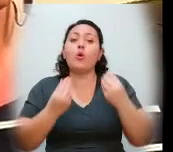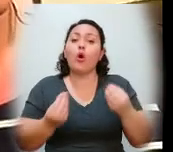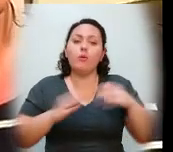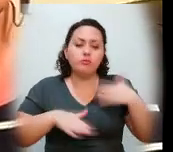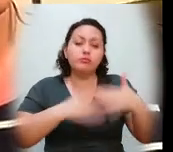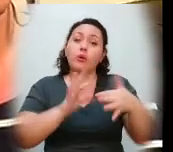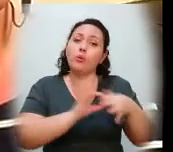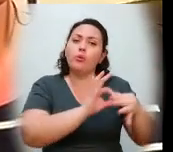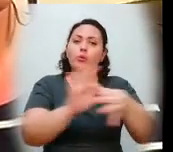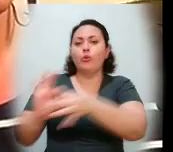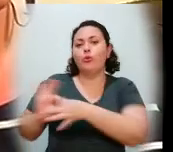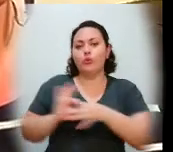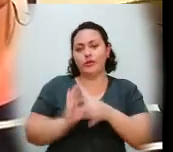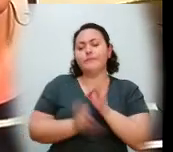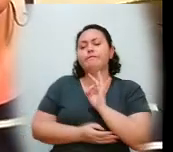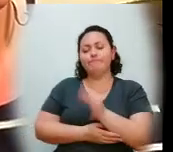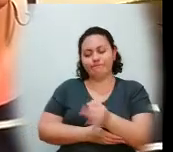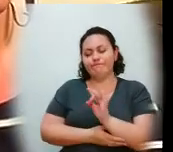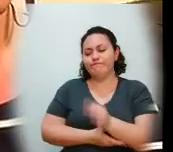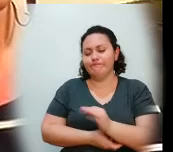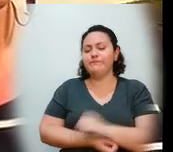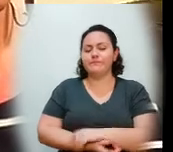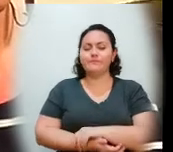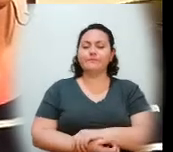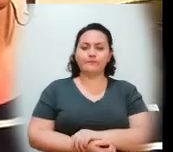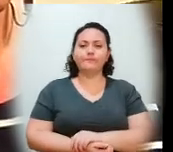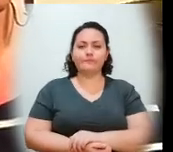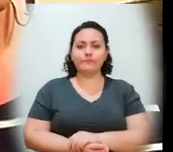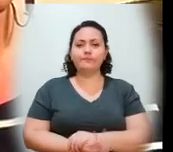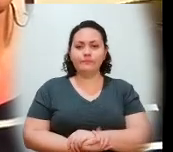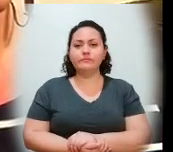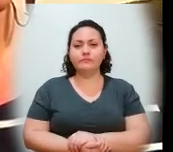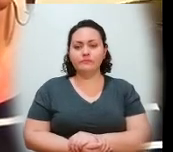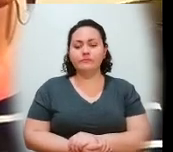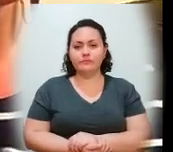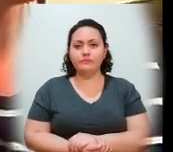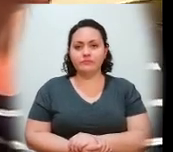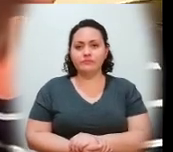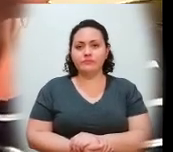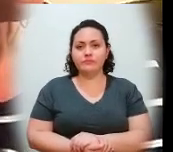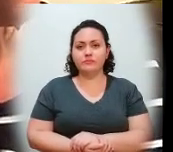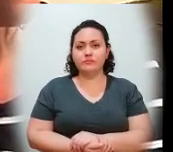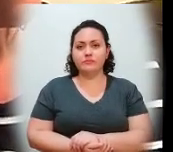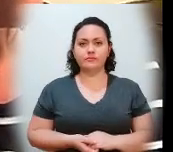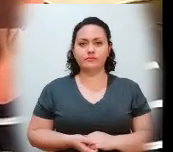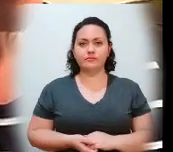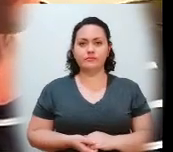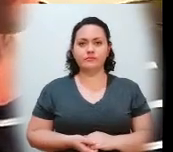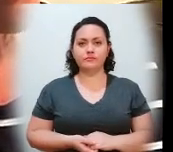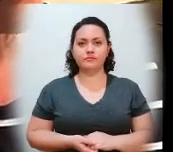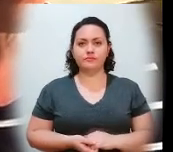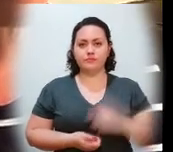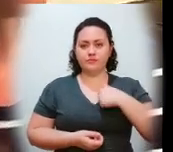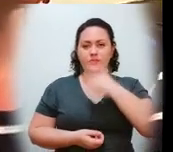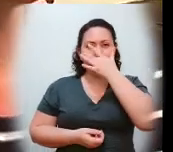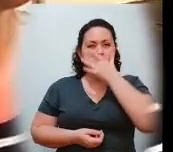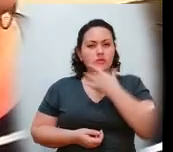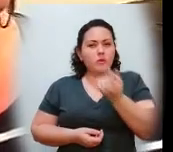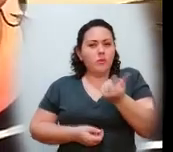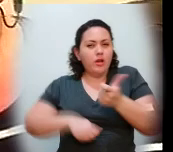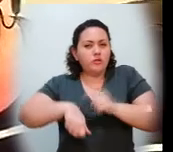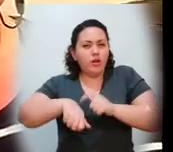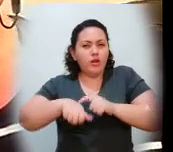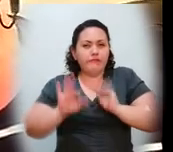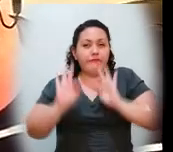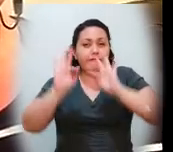É, é, exatamente. E eu acho que a gente já está quase perto do nosso